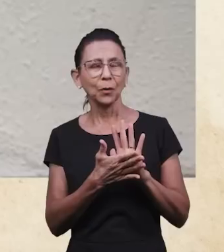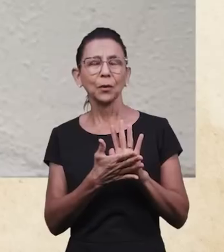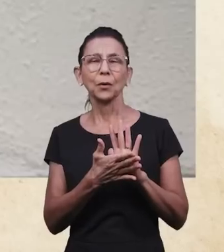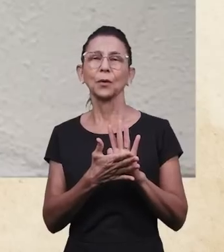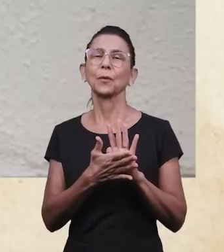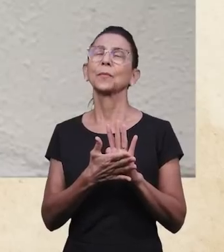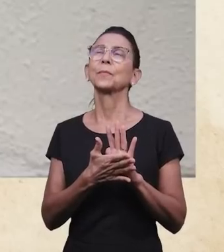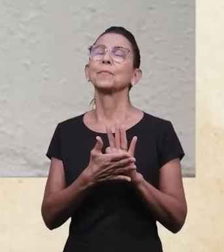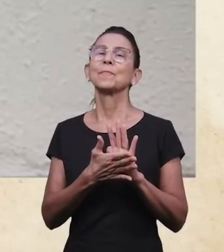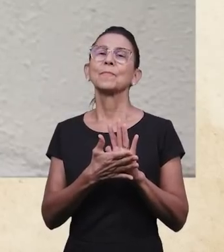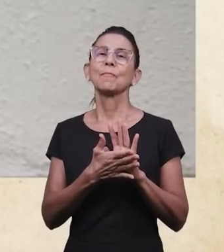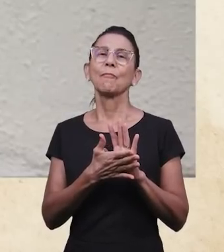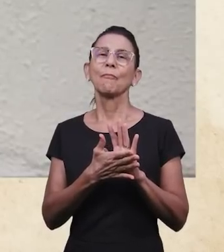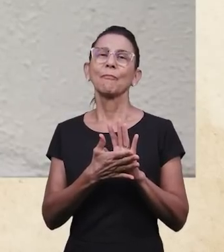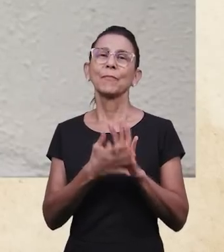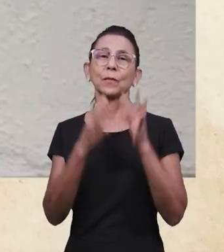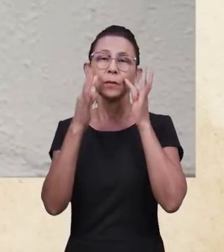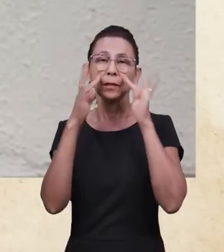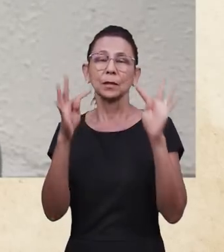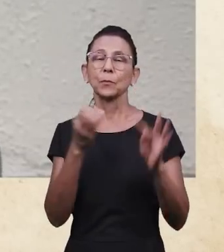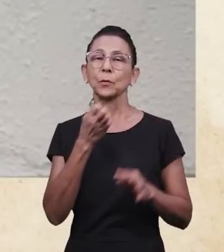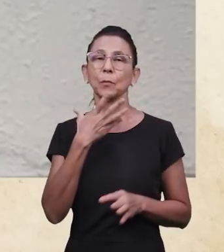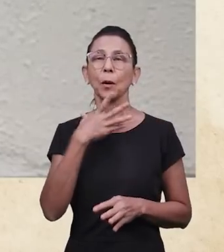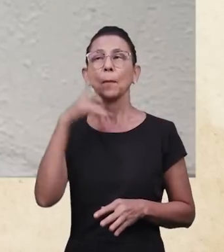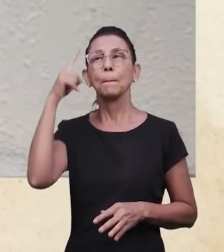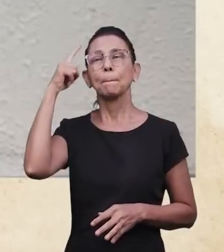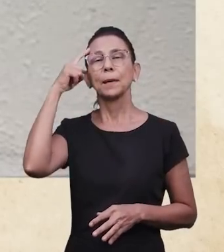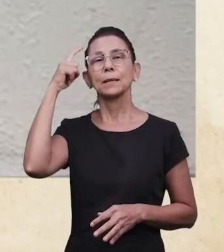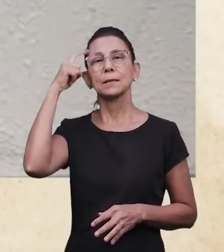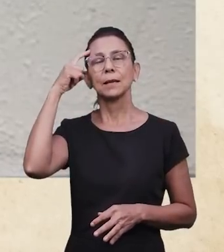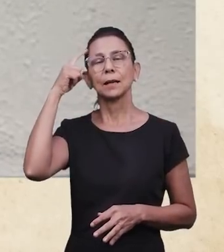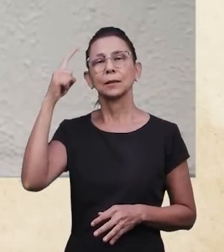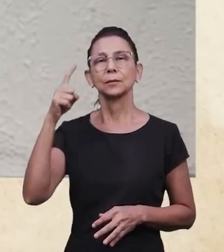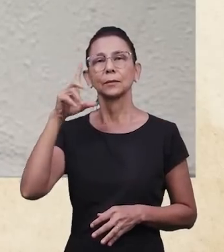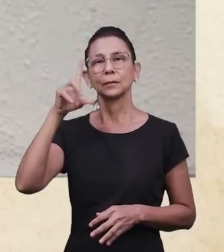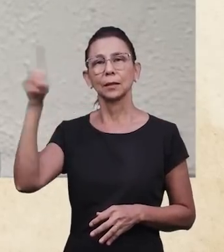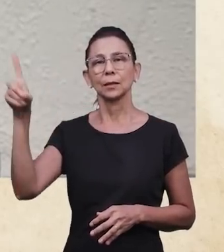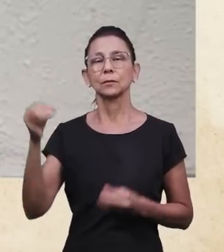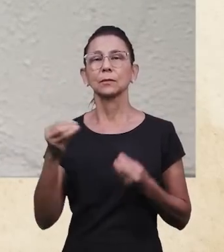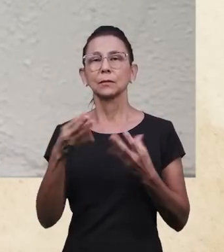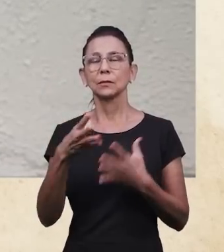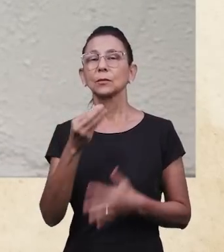nesse momento, de lançar a rede, de